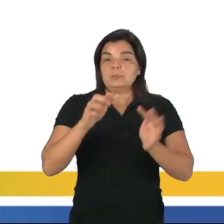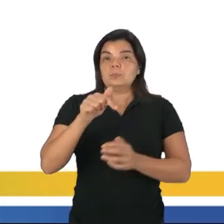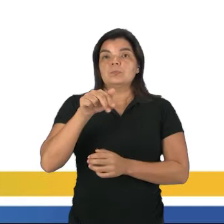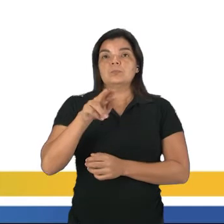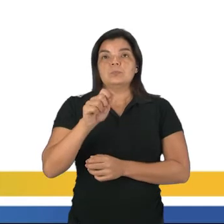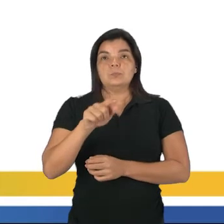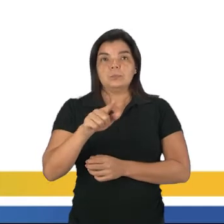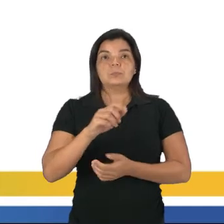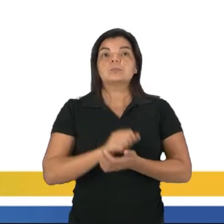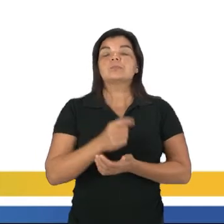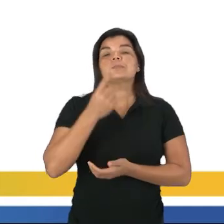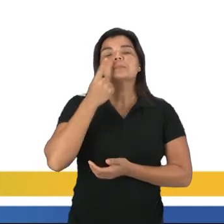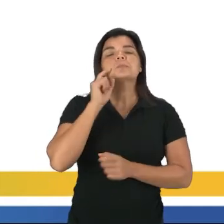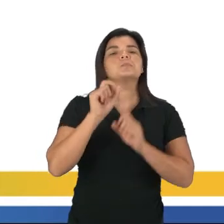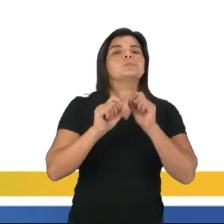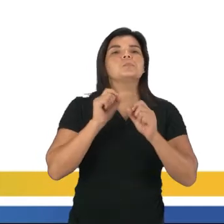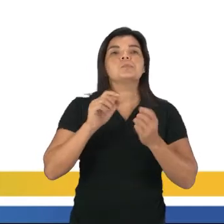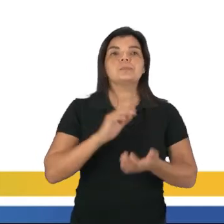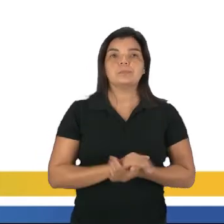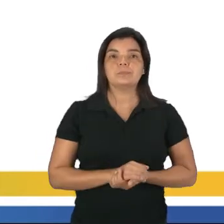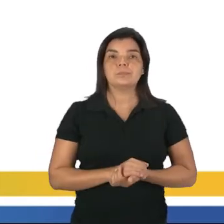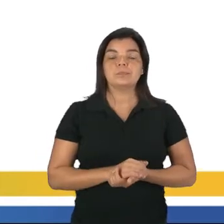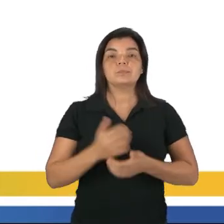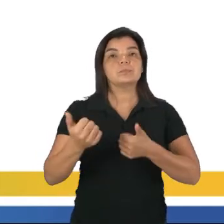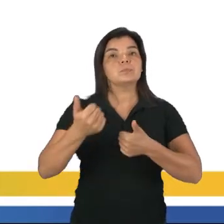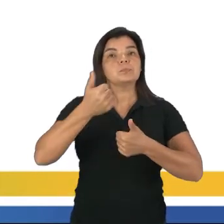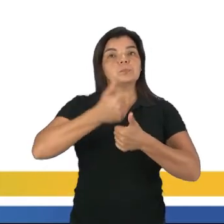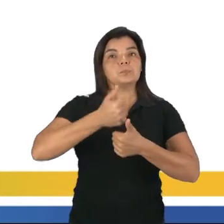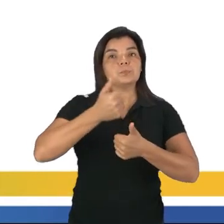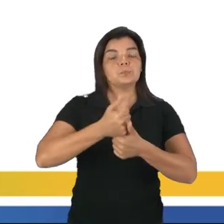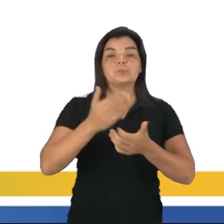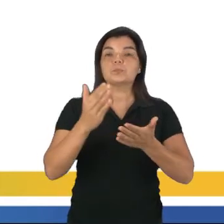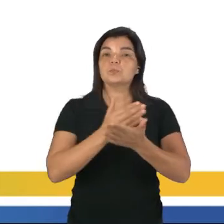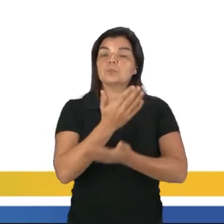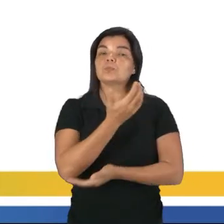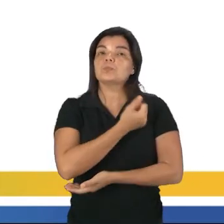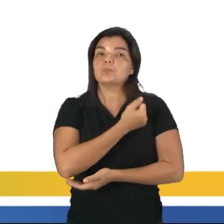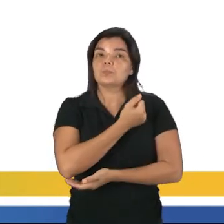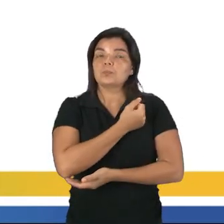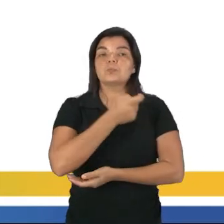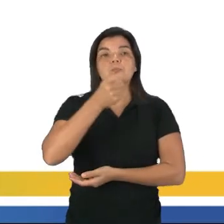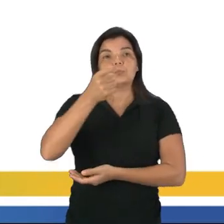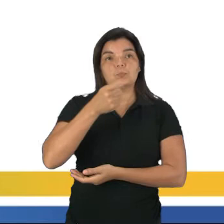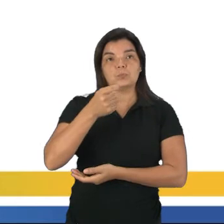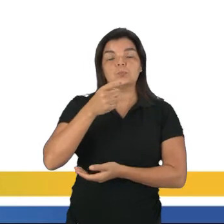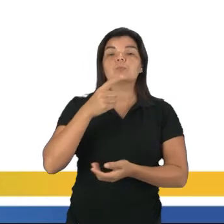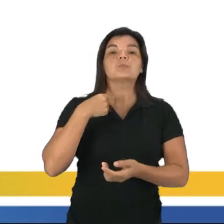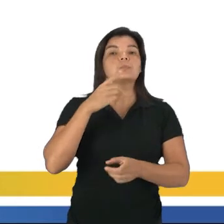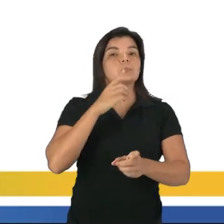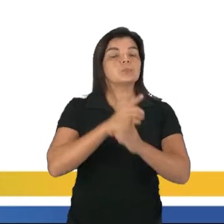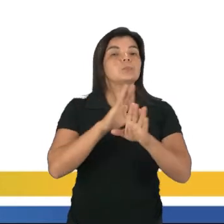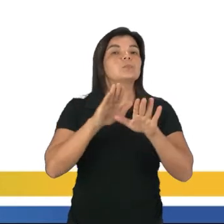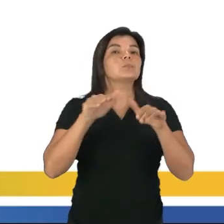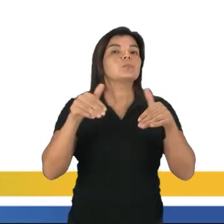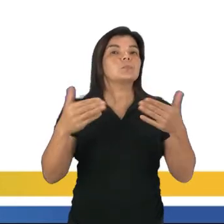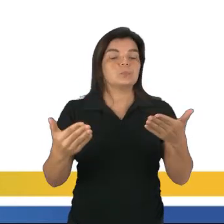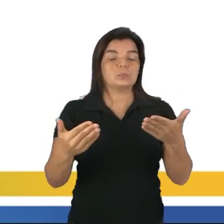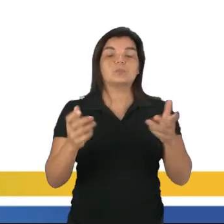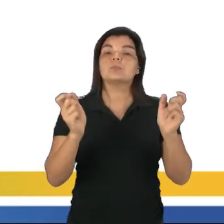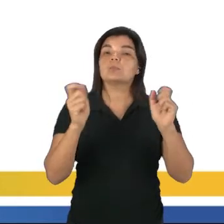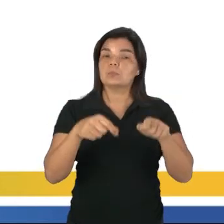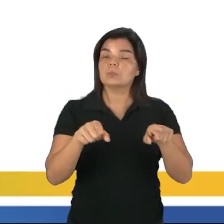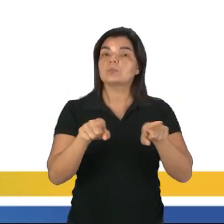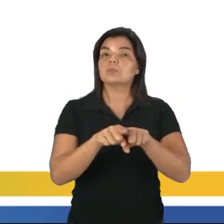uma função quadrática. O que é isso? É eu substituir algum valor no lugar do x para encontrar qual é o valor que a